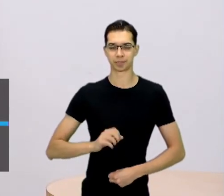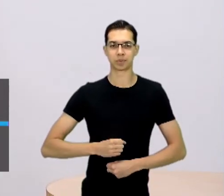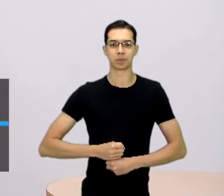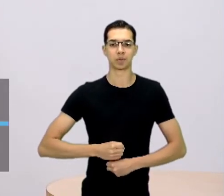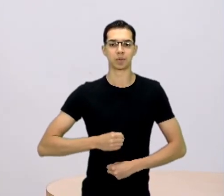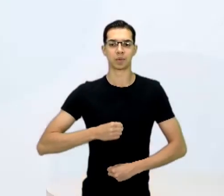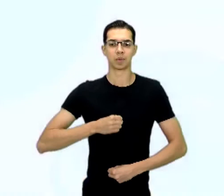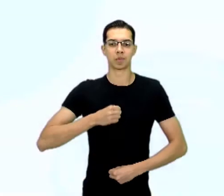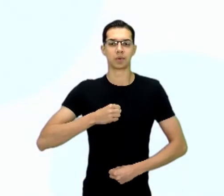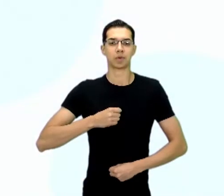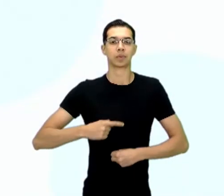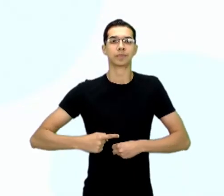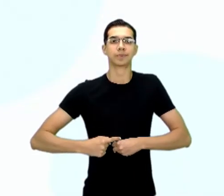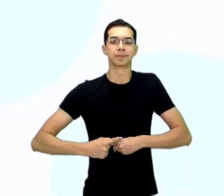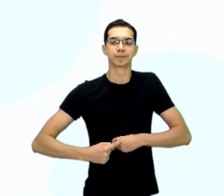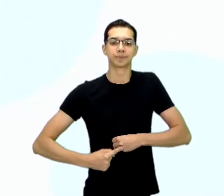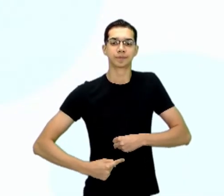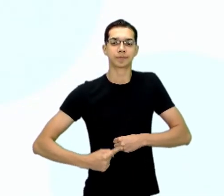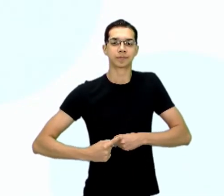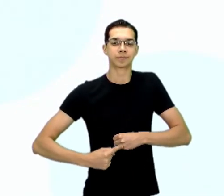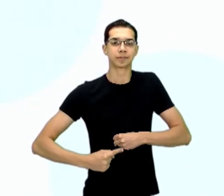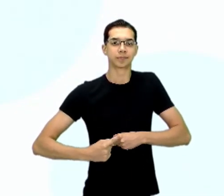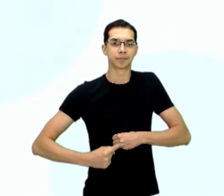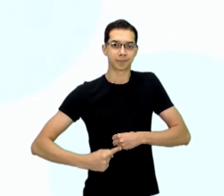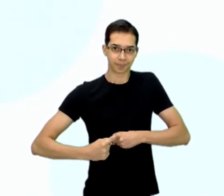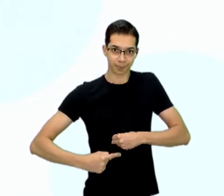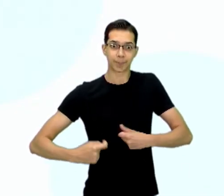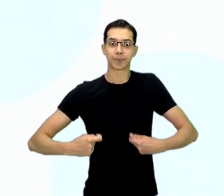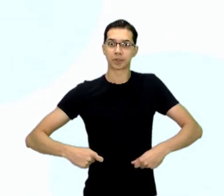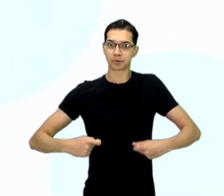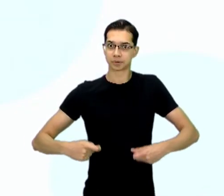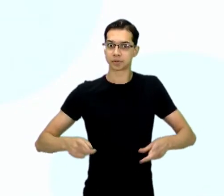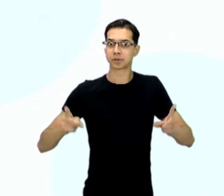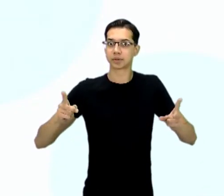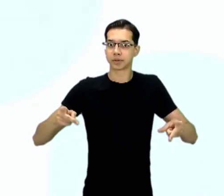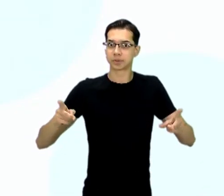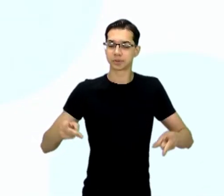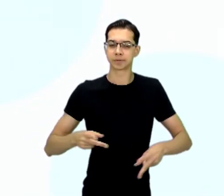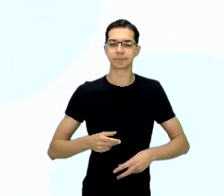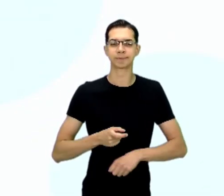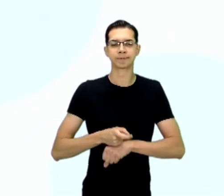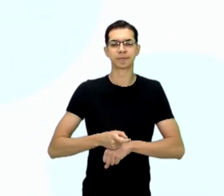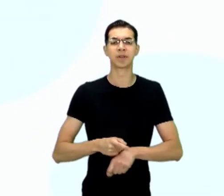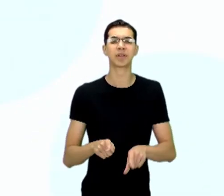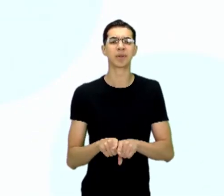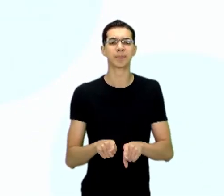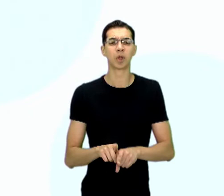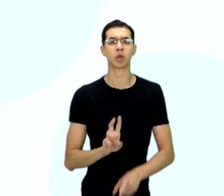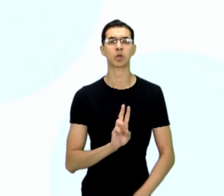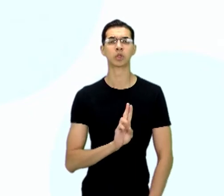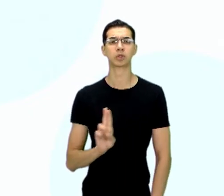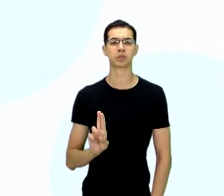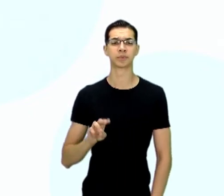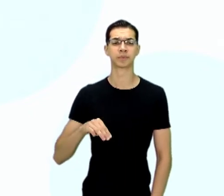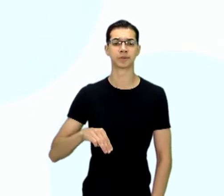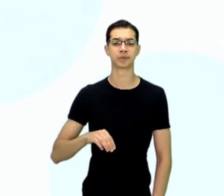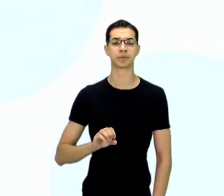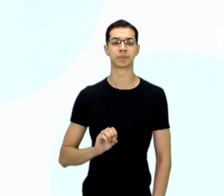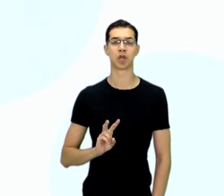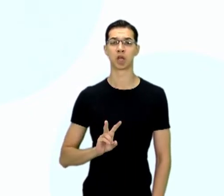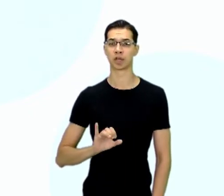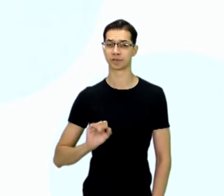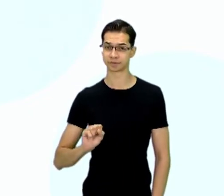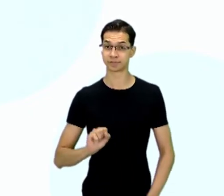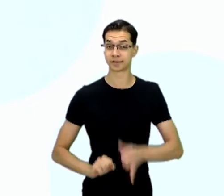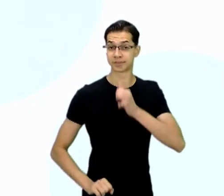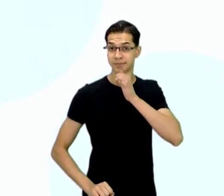tenho também os ossos móveis, e os ossos móveis são justamente aqueles que estão próximos das articulações. Então, o joelho,